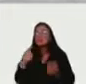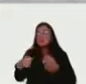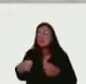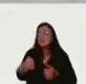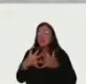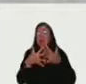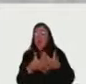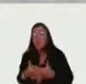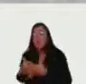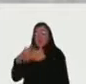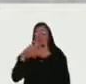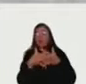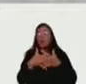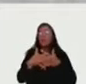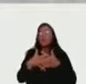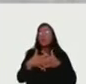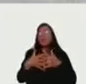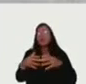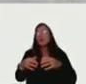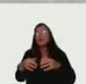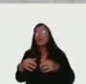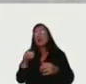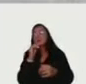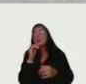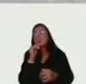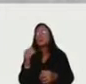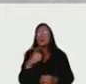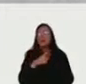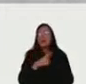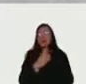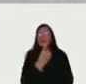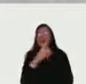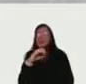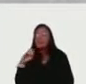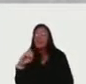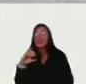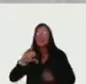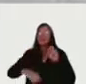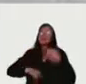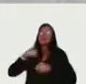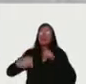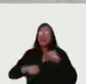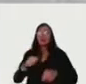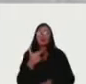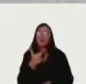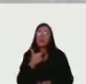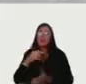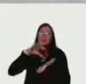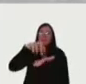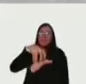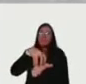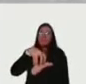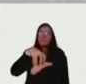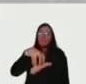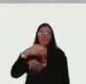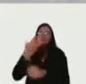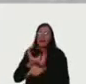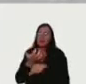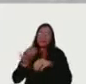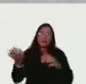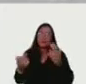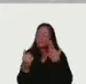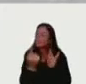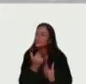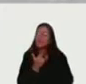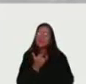serão trazidas 100 bicicletas, não pode ser numa praça central, não é? Isso não daria viabilidade de acontecer.